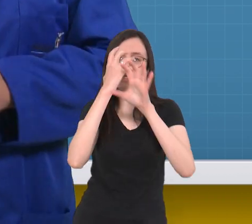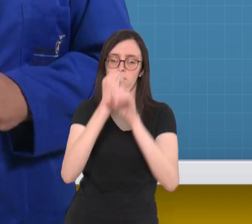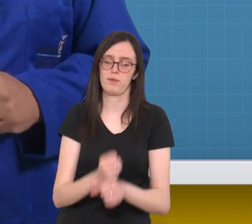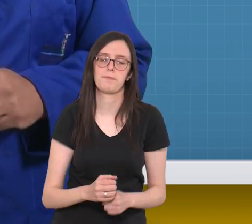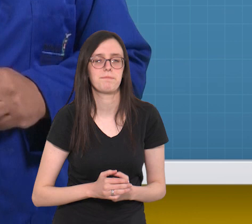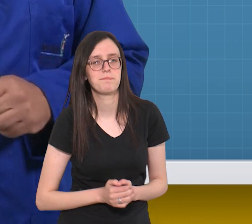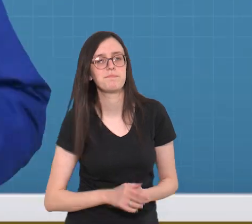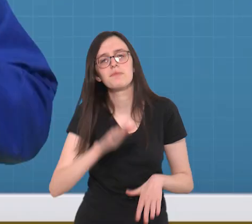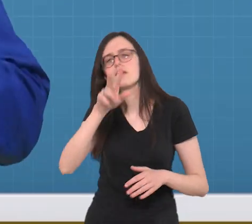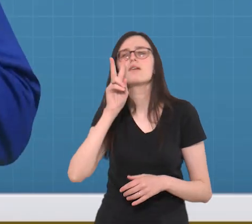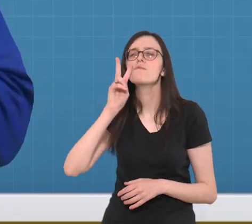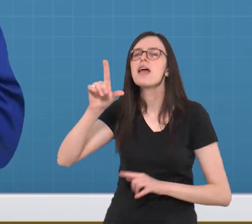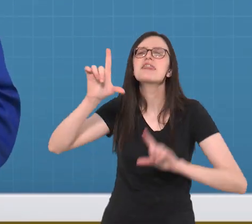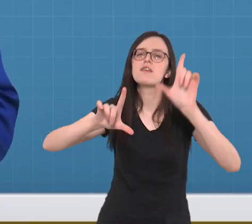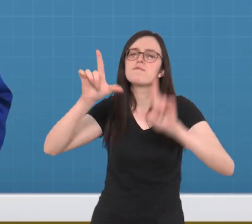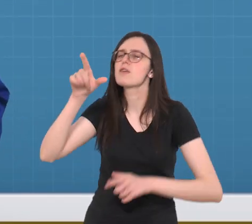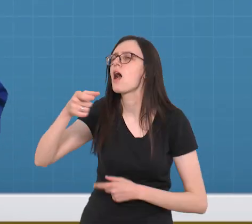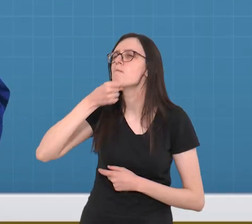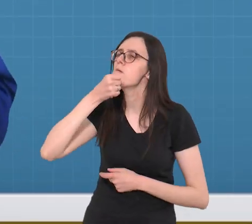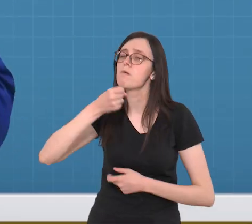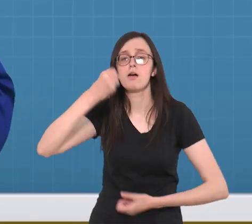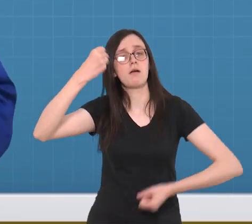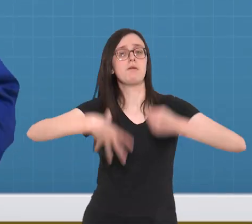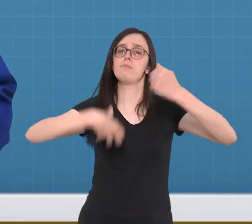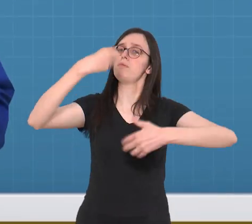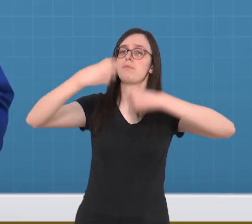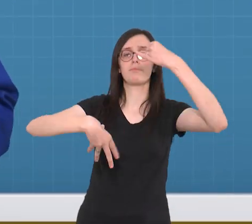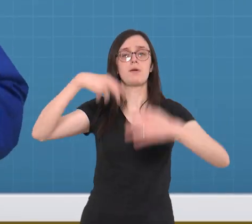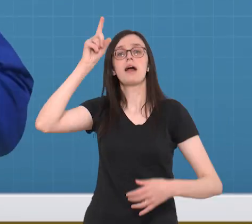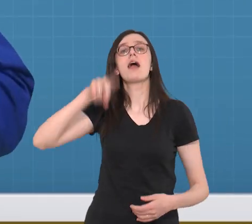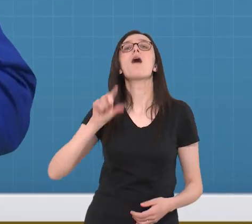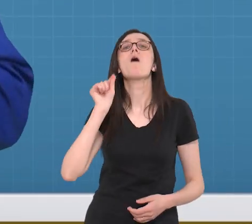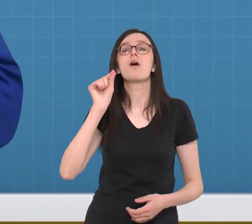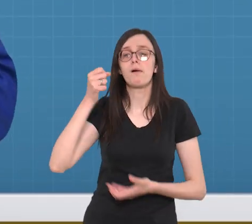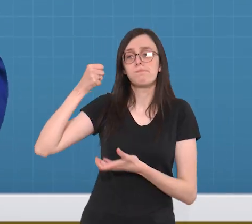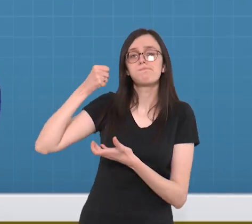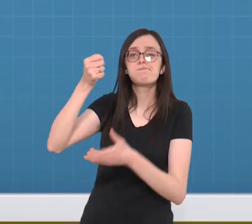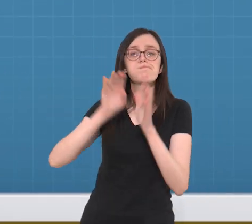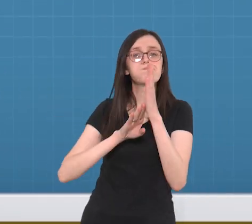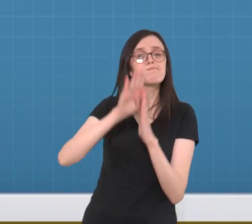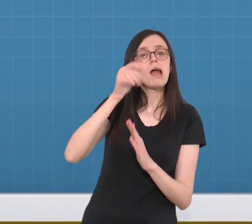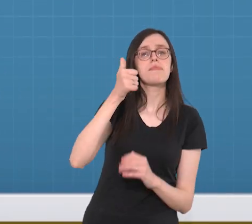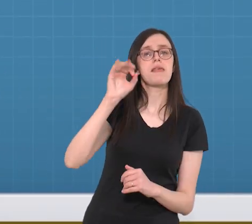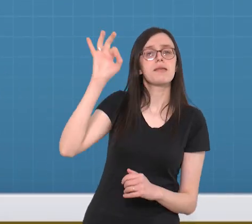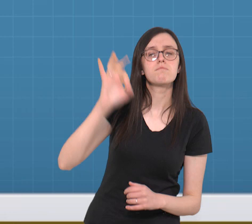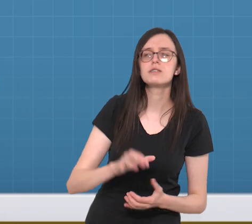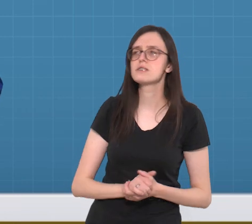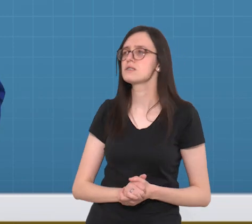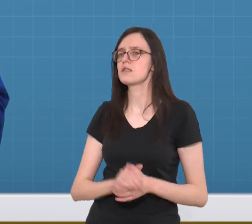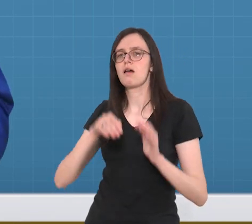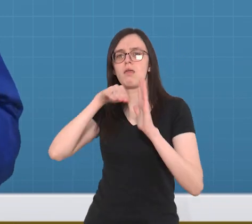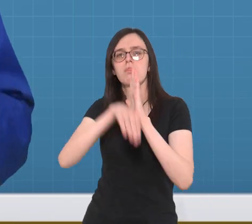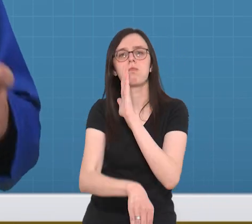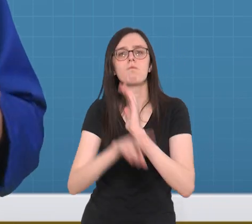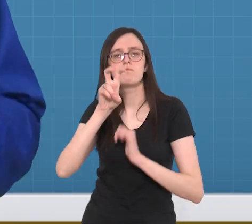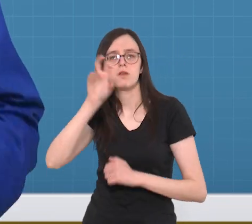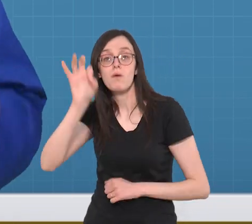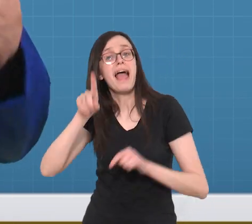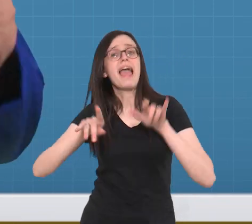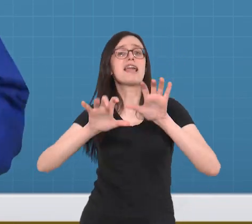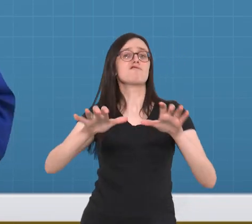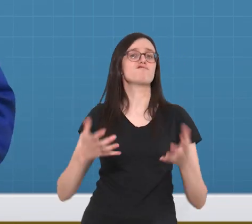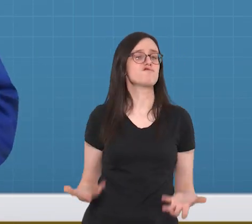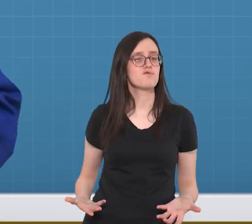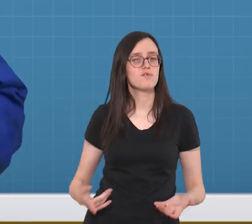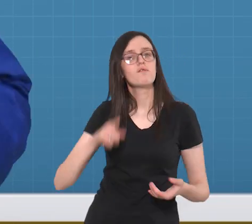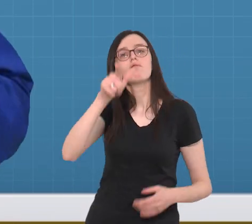dessa forma que a gente calcula. Então, quando você vê lá na reportagem, a bolsa aumentou 10%, a bolsa diminuiu 5%,